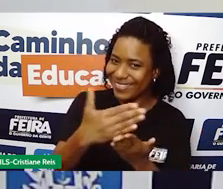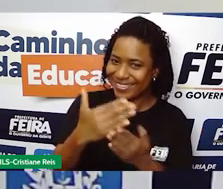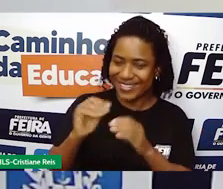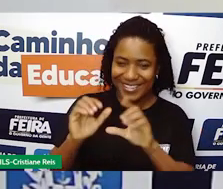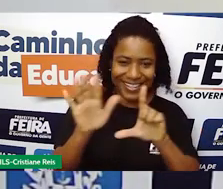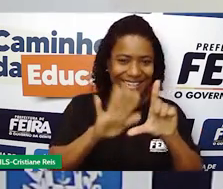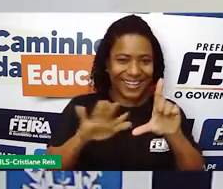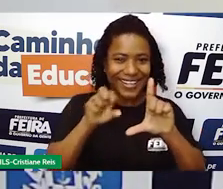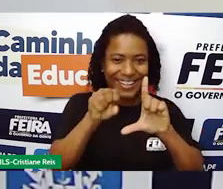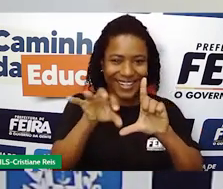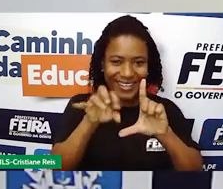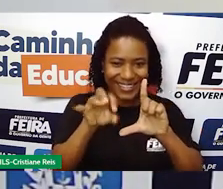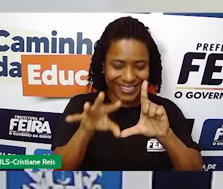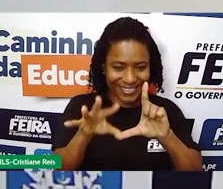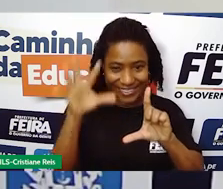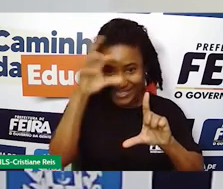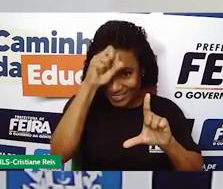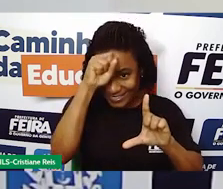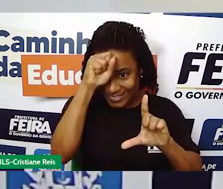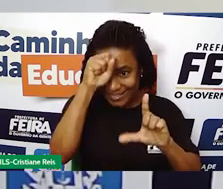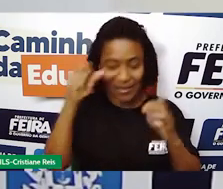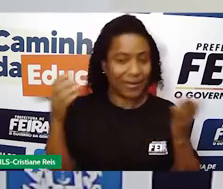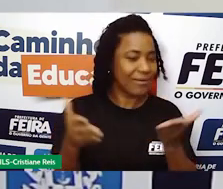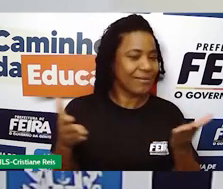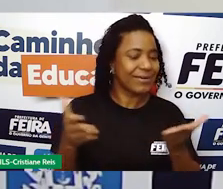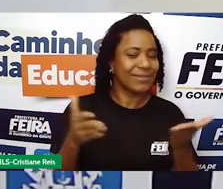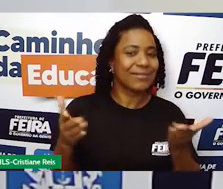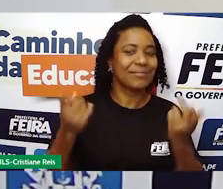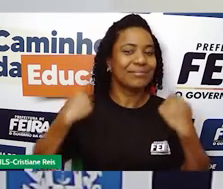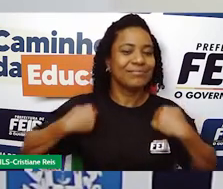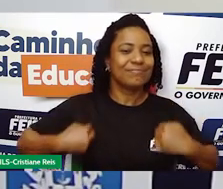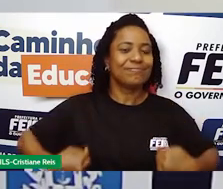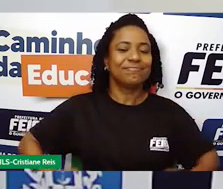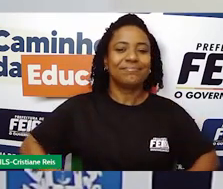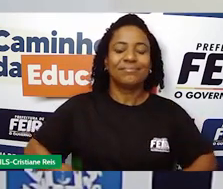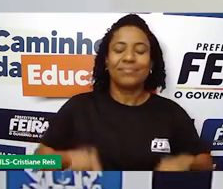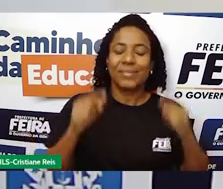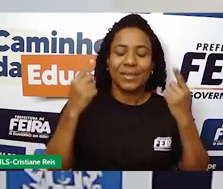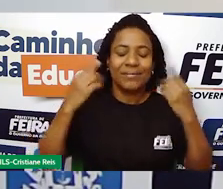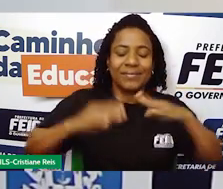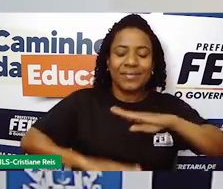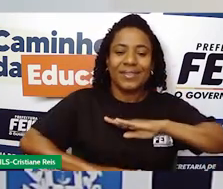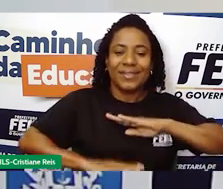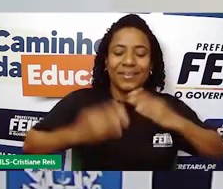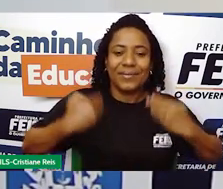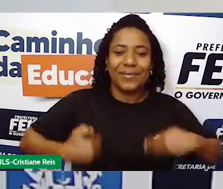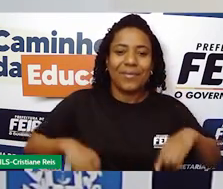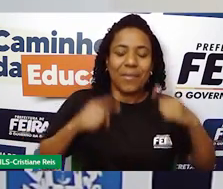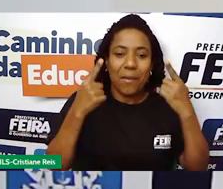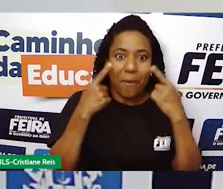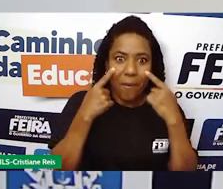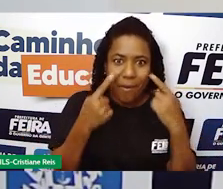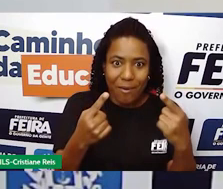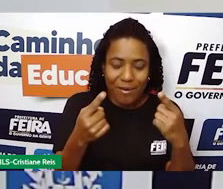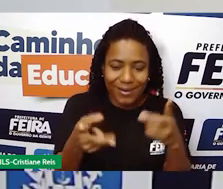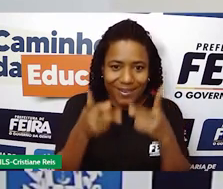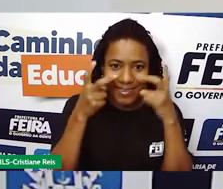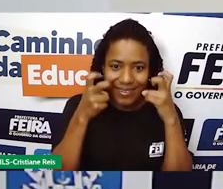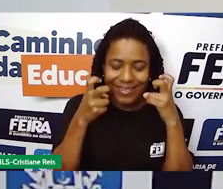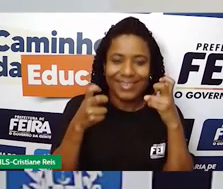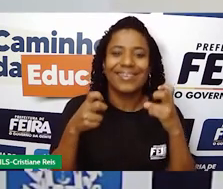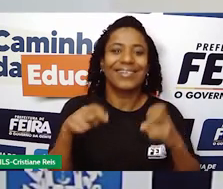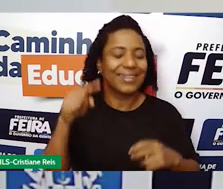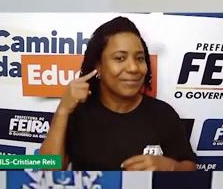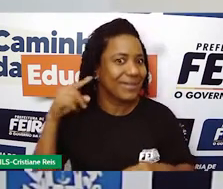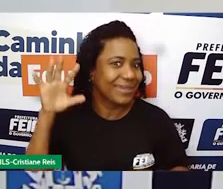videoaula? Vamos preparar o corpo aí, ó. Preparar os olhos, os ouvidos, ligar toda a atenção, né? Para